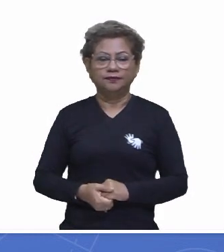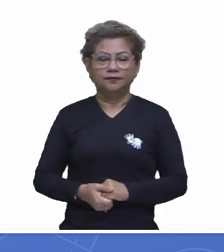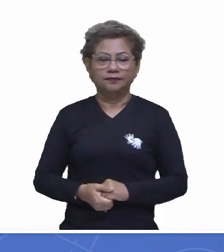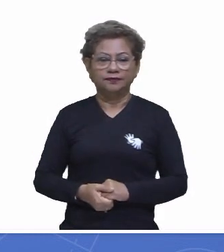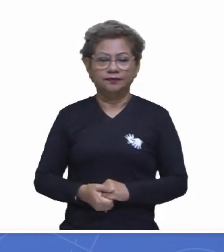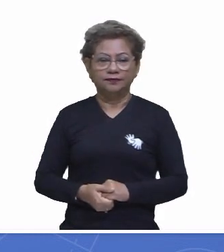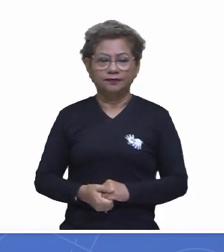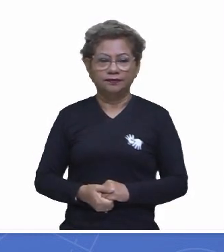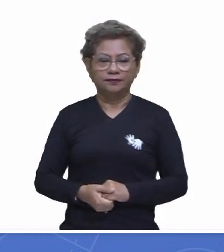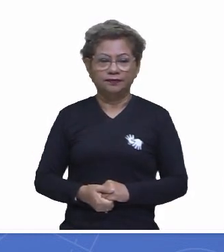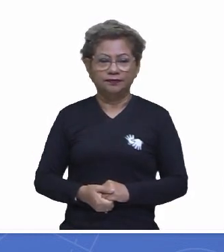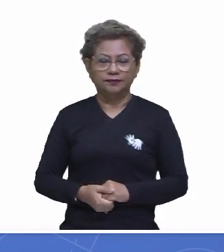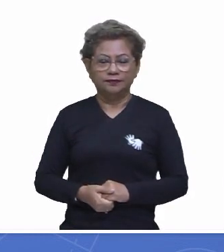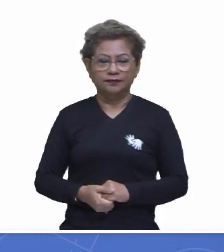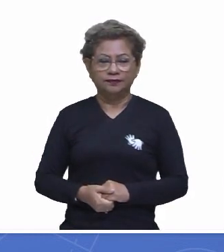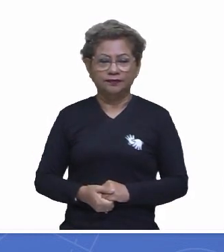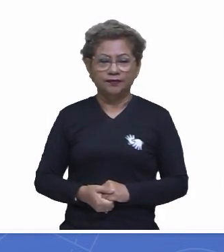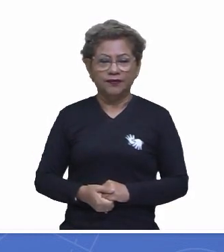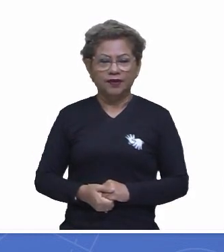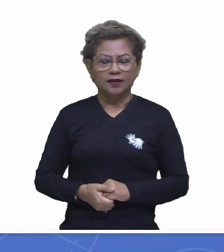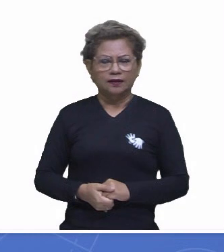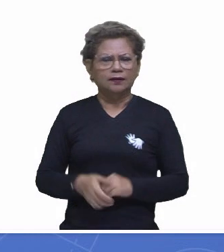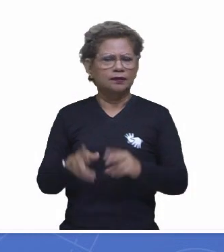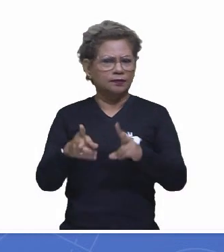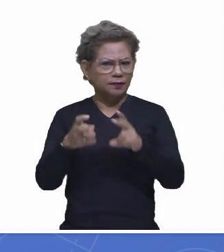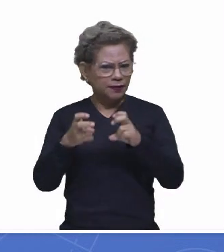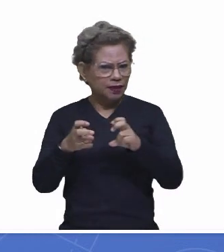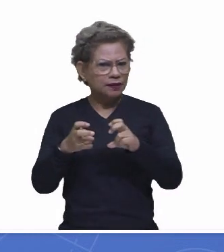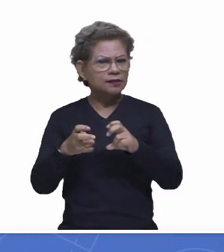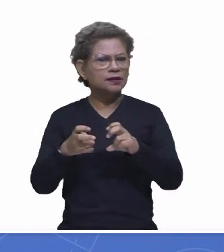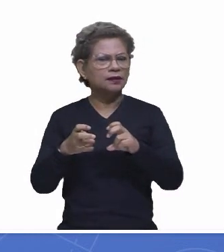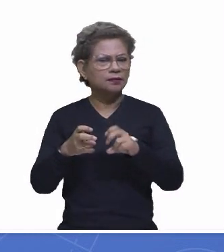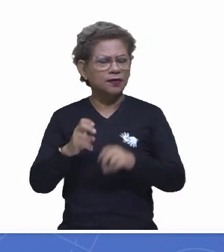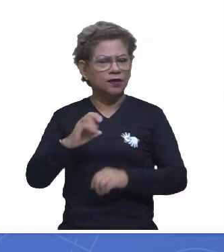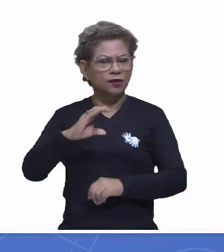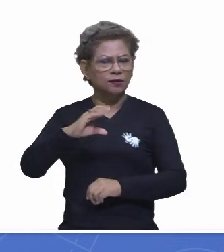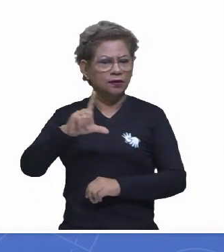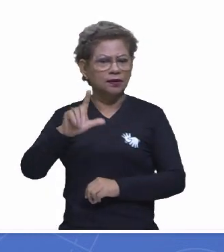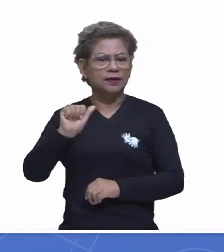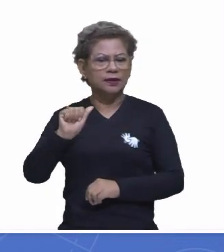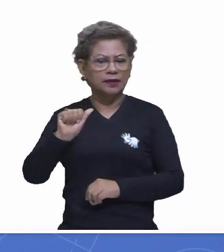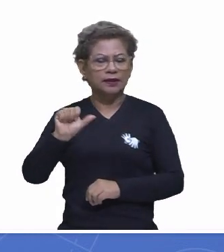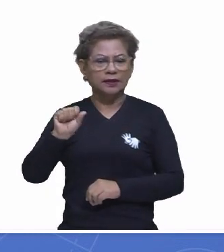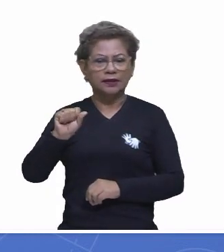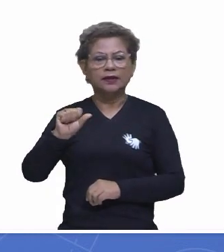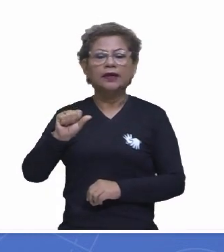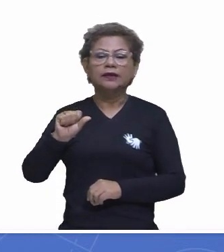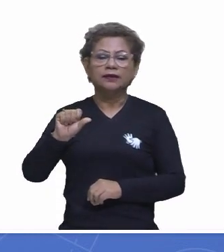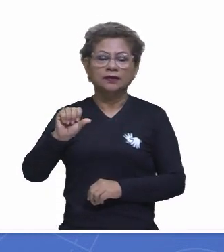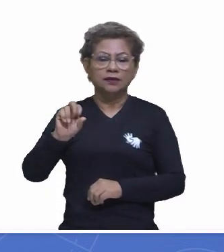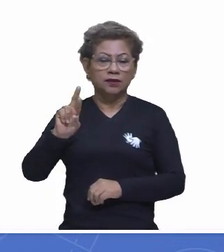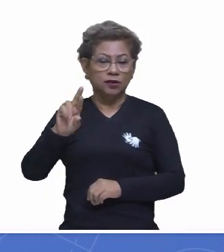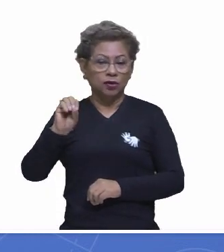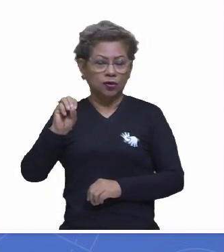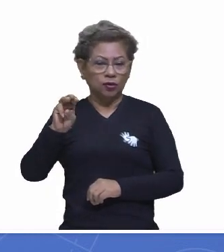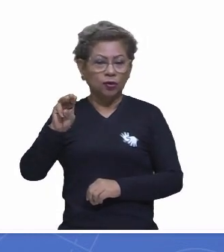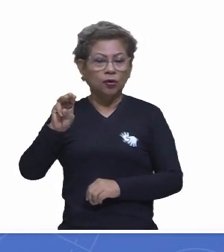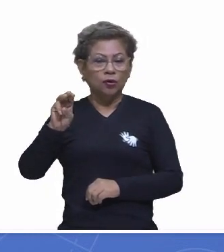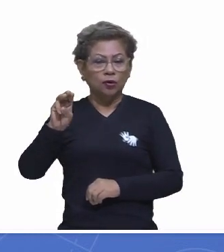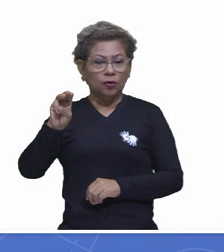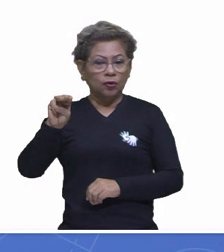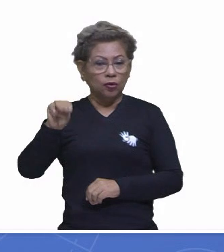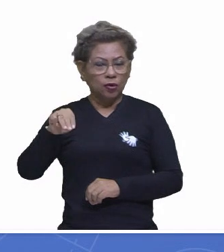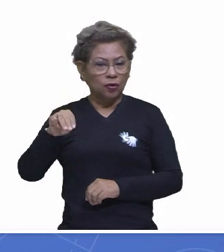adjetivo. Classroom. Aqui, gente, eu não tenho um adjetivo, eu tenho um substantivo. Mas aqui eu chamo a atenção para um